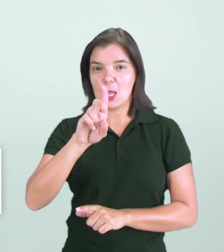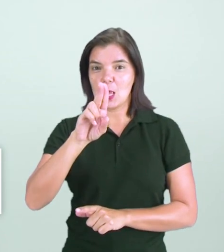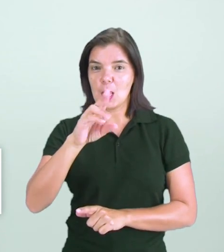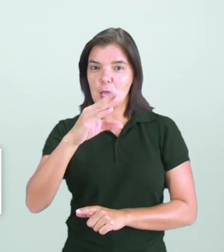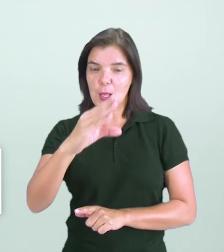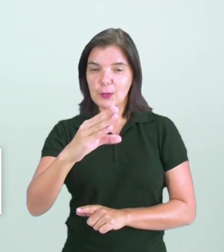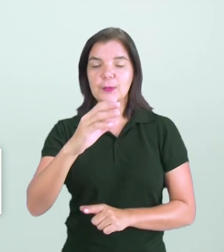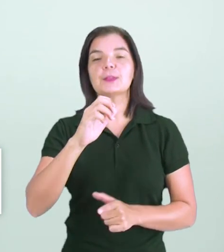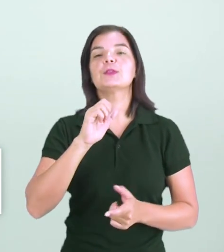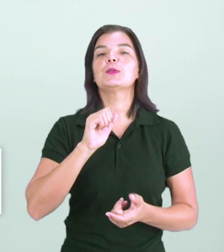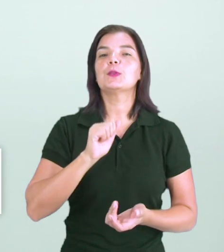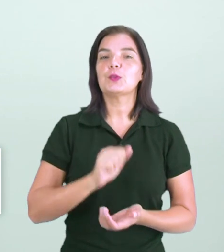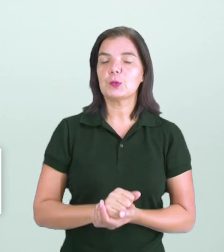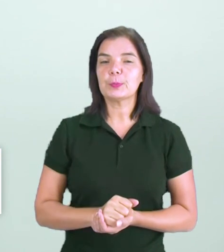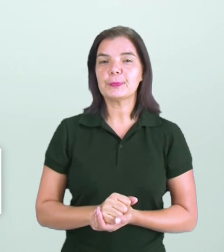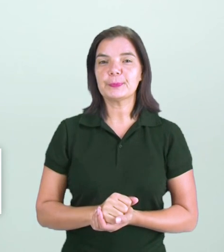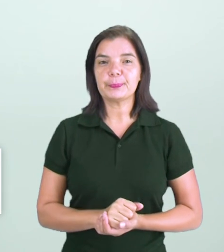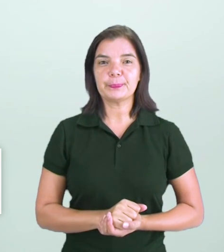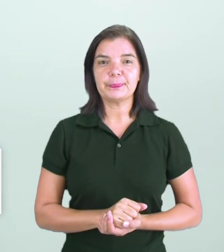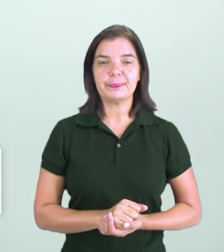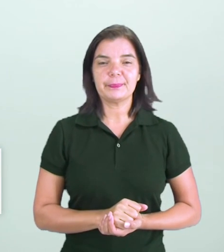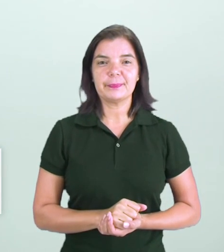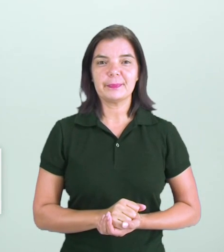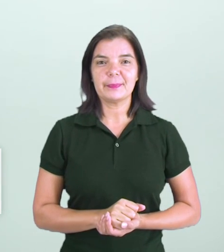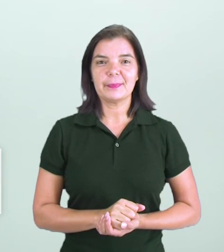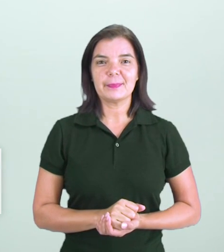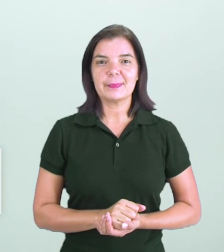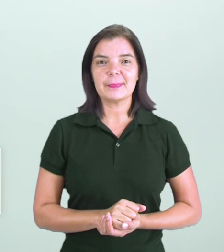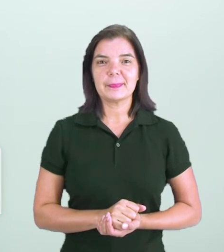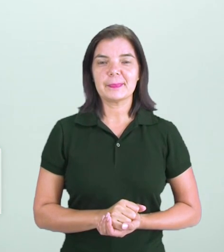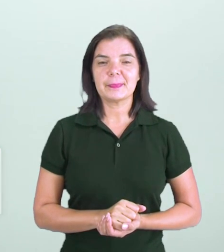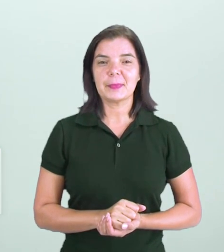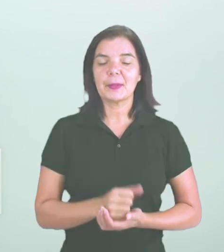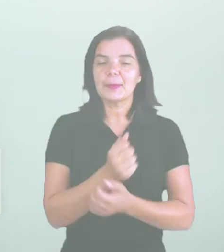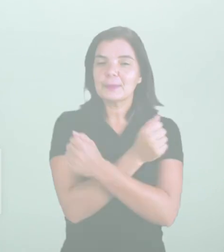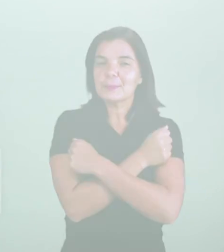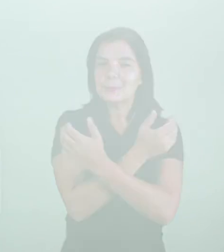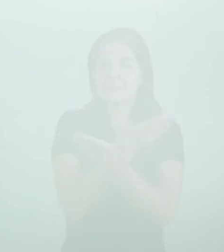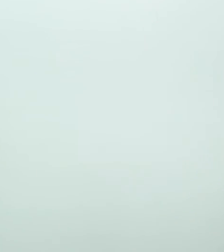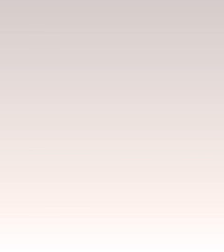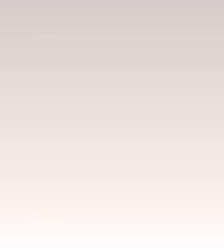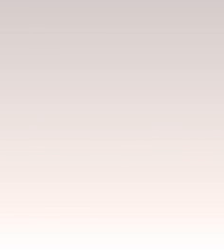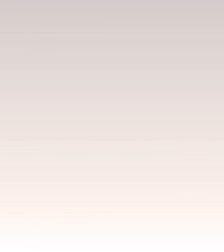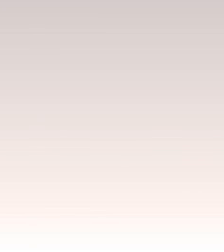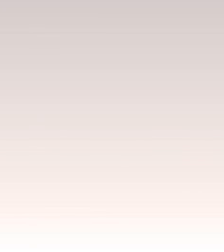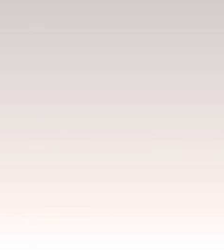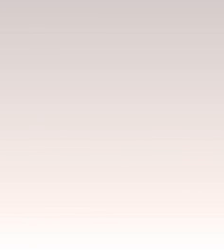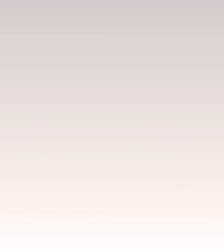www.eduque.ci.ac.gov.br. Um abraço a todos!